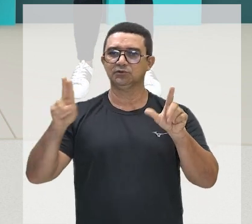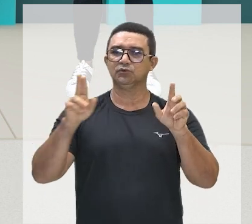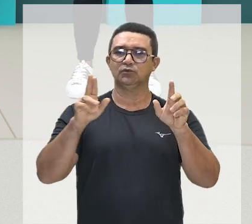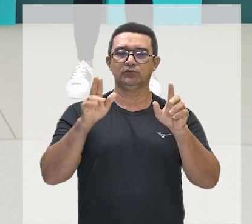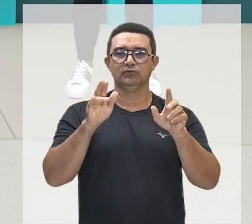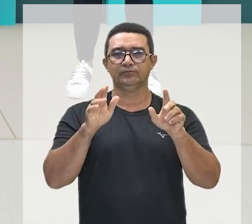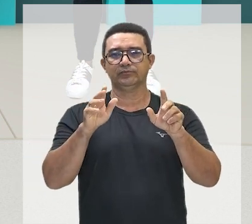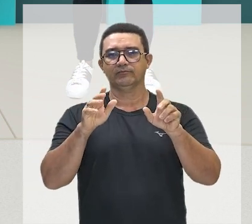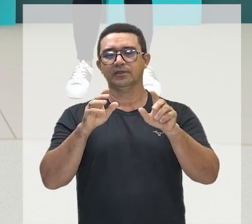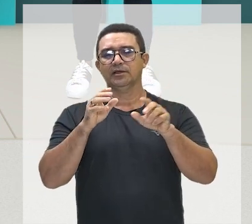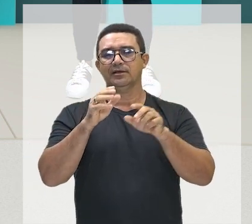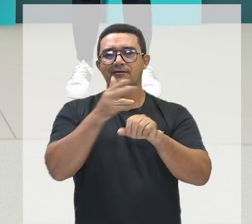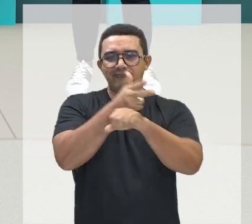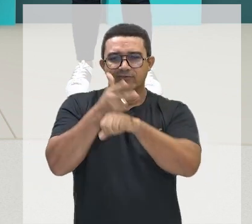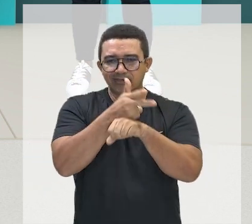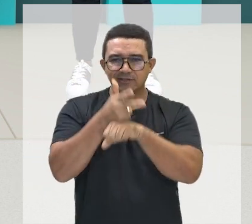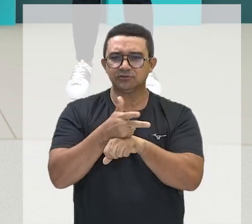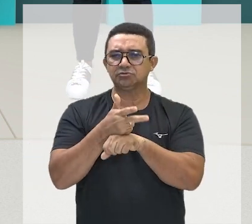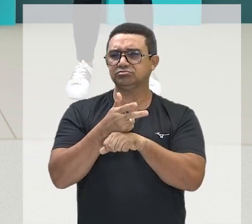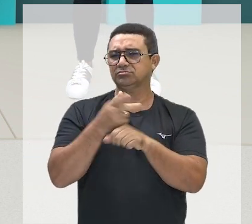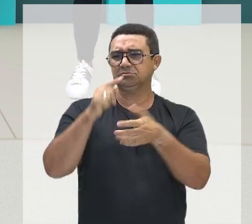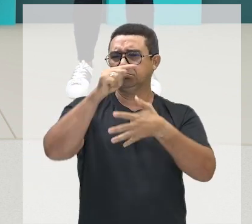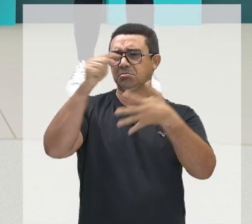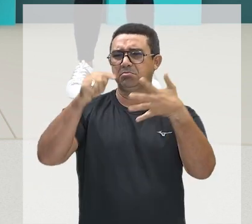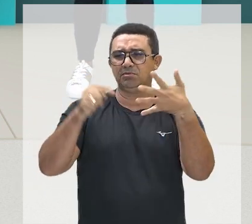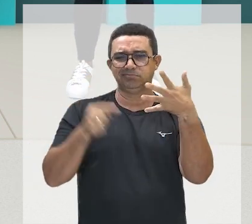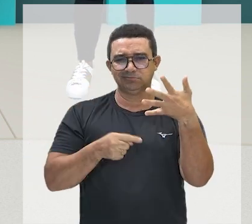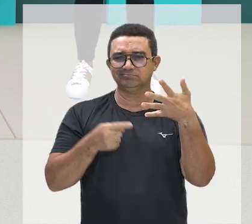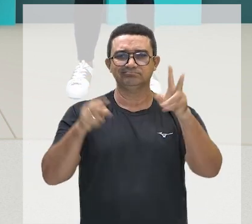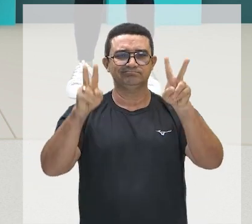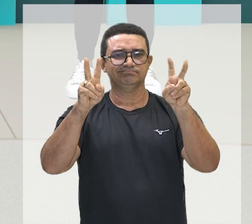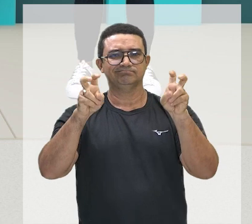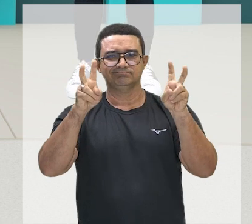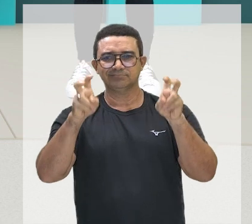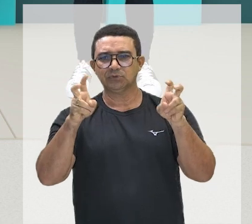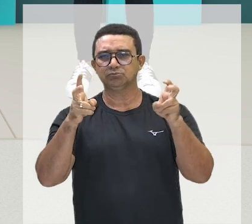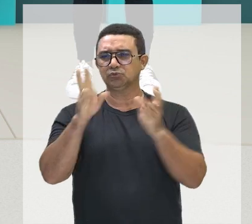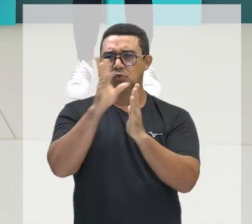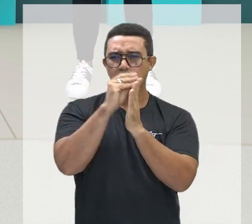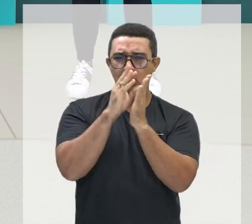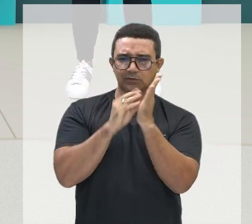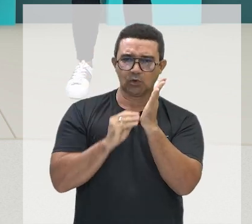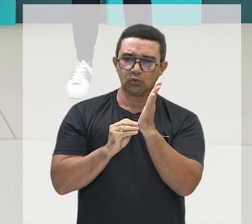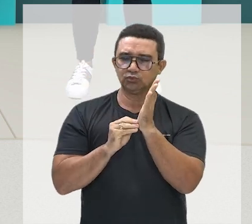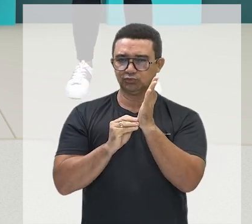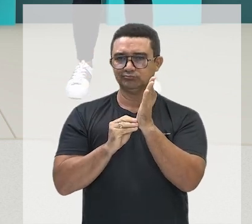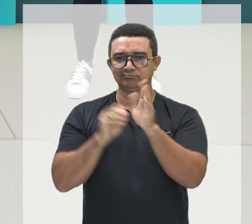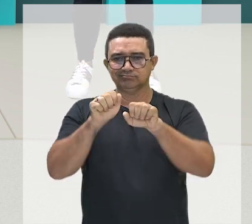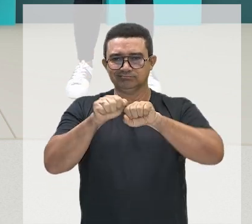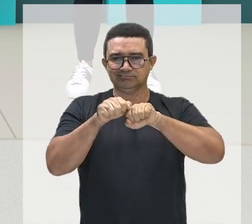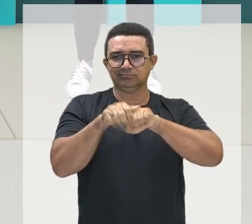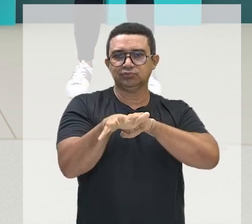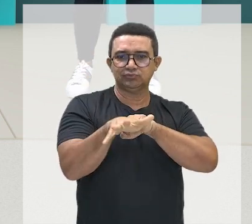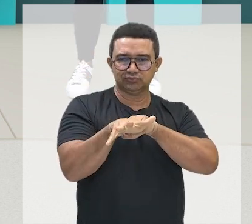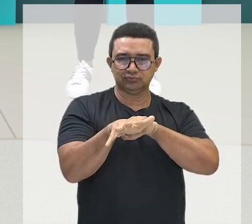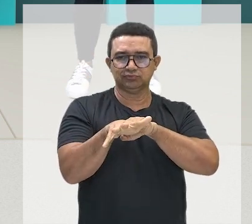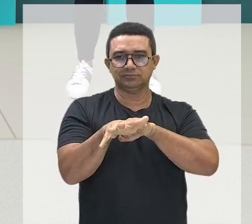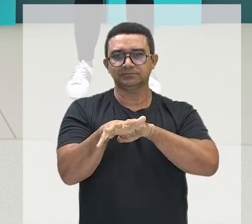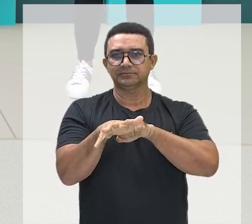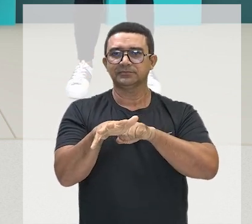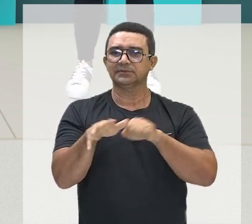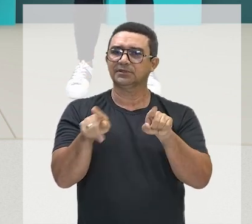outros tipos de assunto aí, de conteúdo multimídia nas mídias